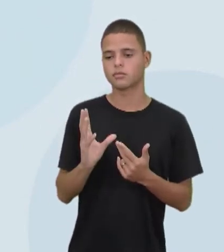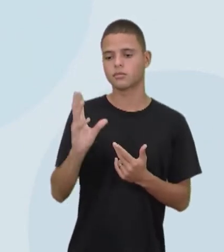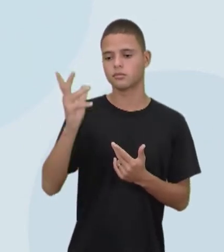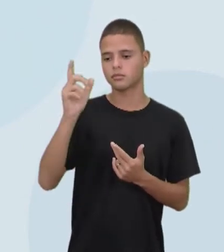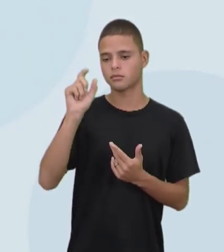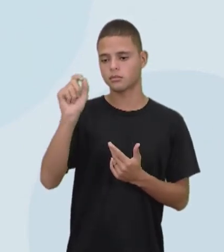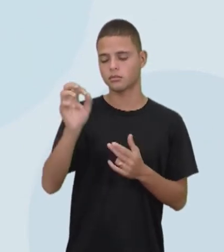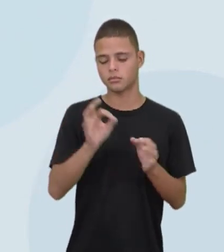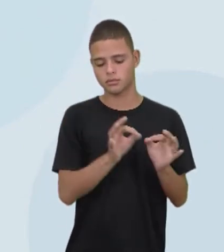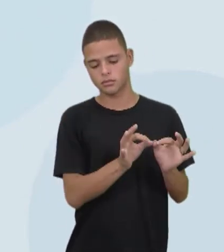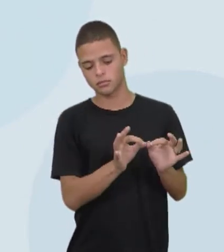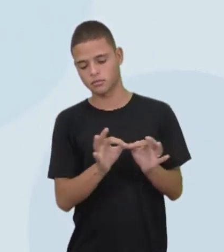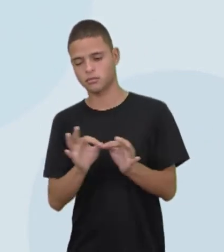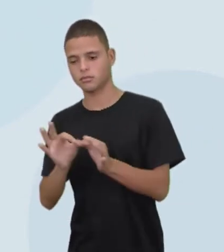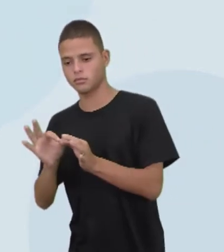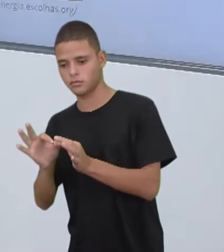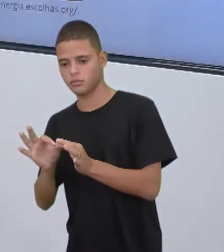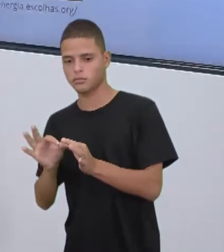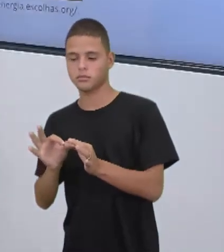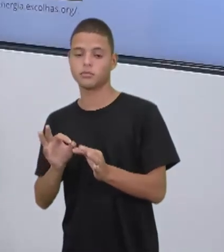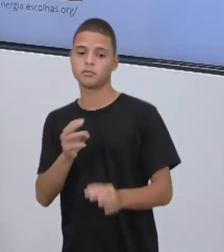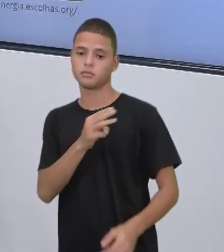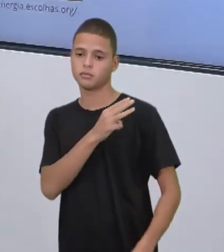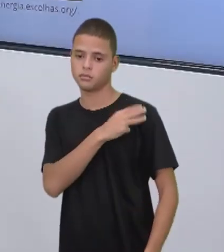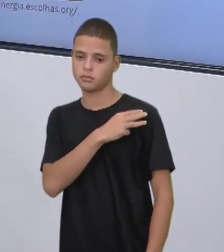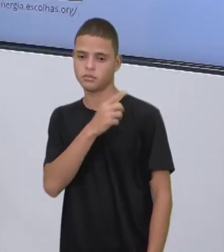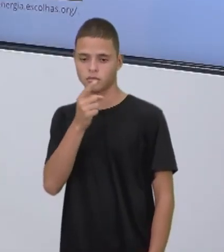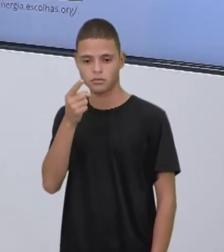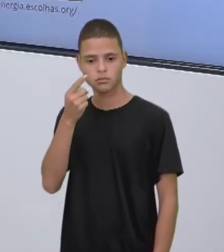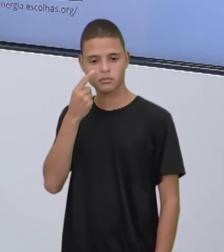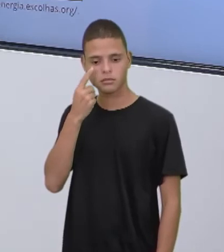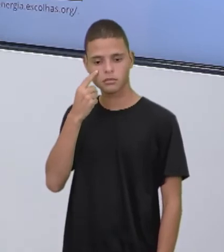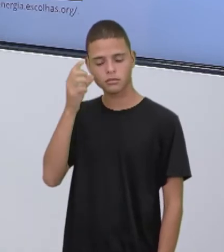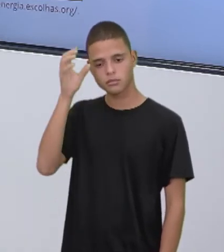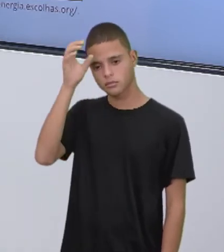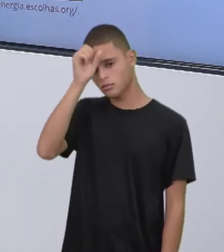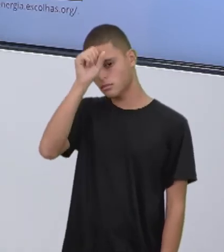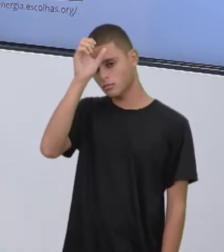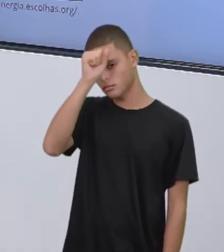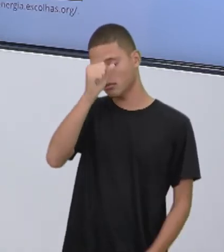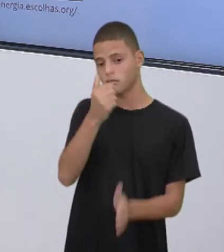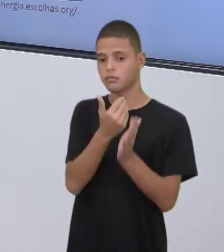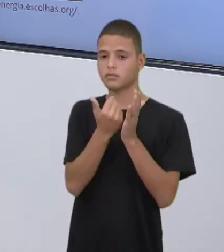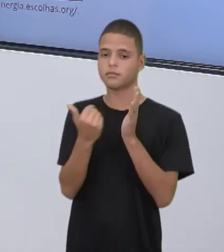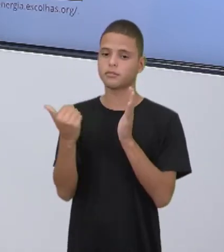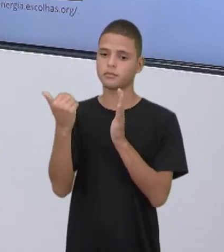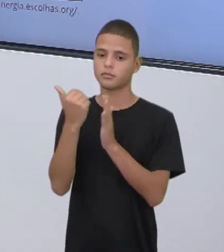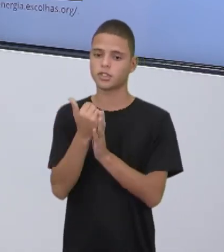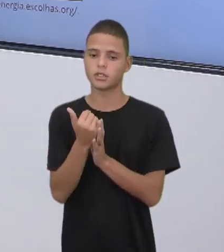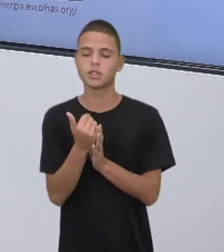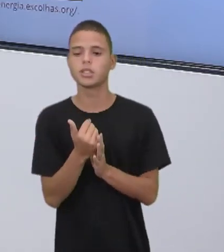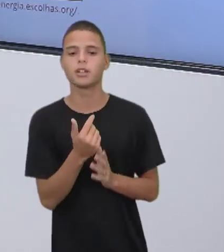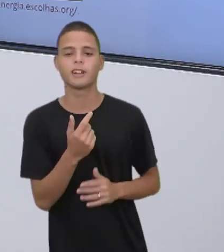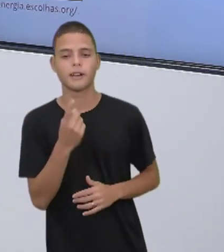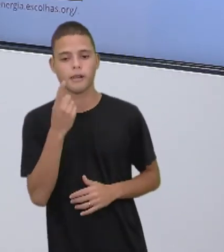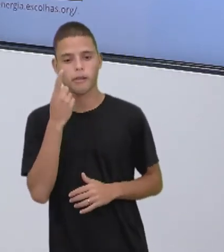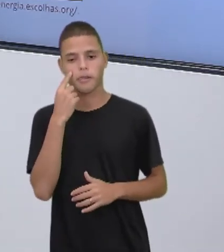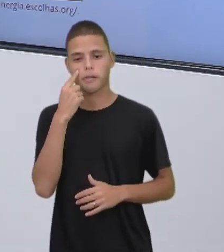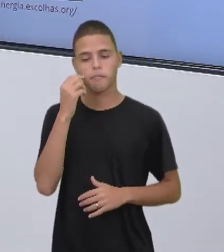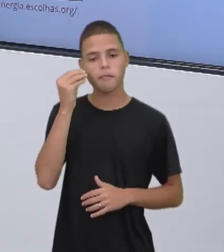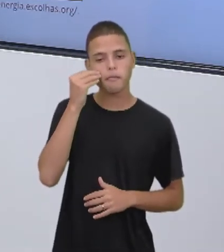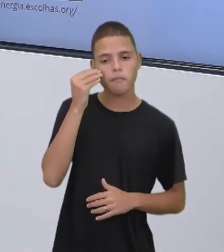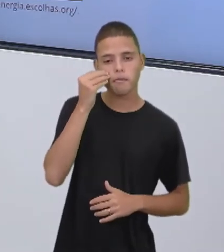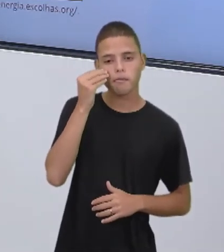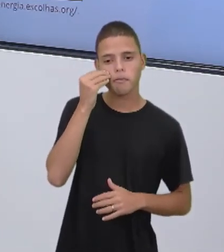corrente. Então, lá na terceira série vocês vão ver... Deixa eu pegar uma tela em branco aqui. Deixa eu ver se eu